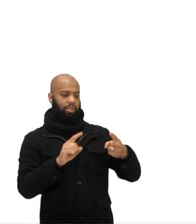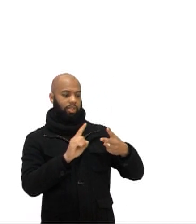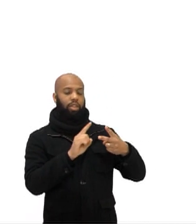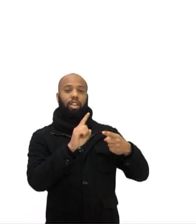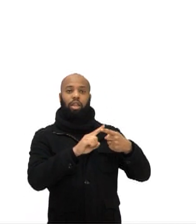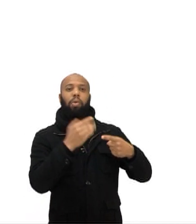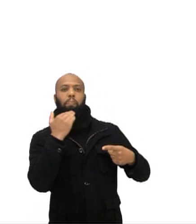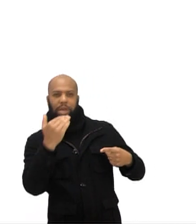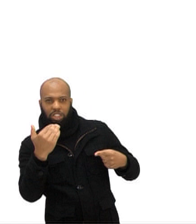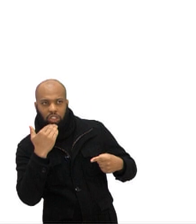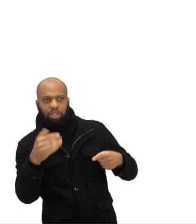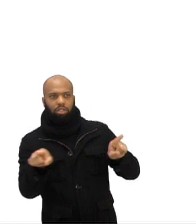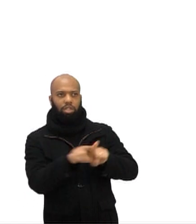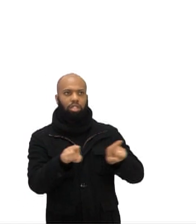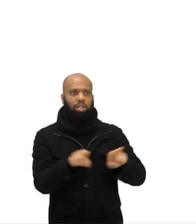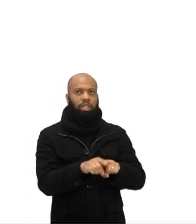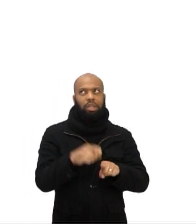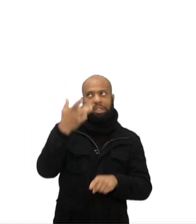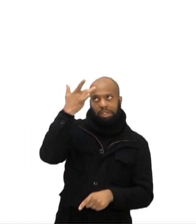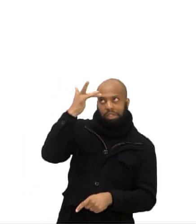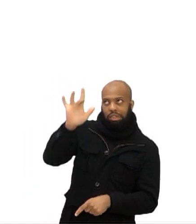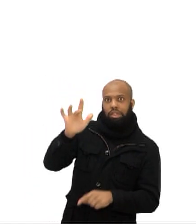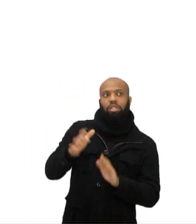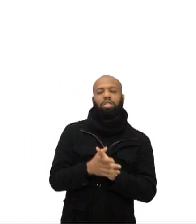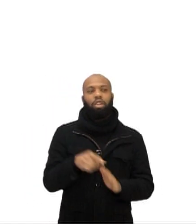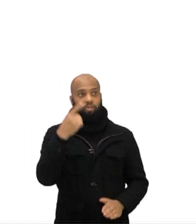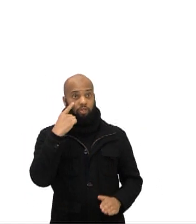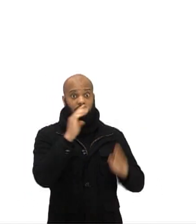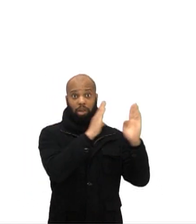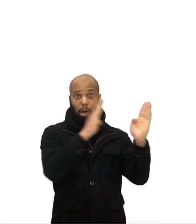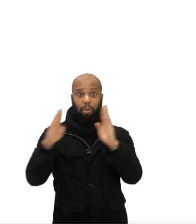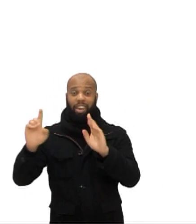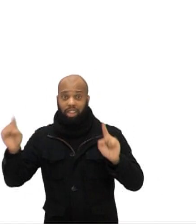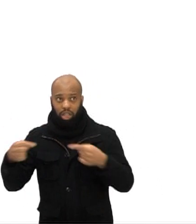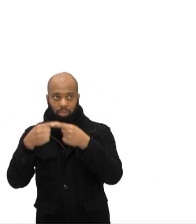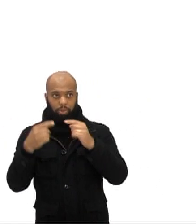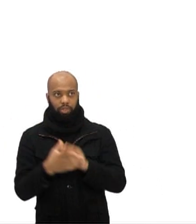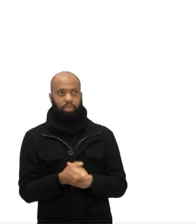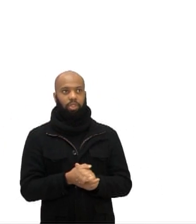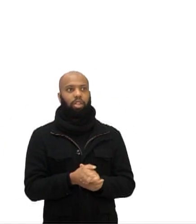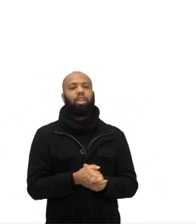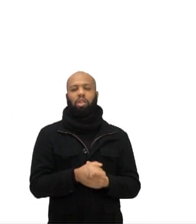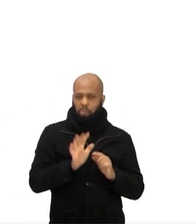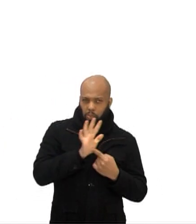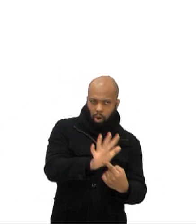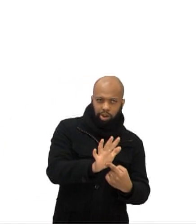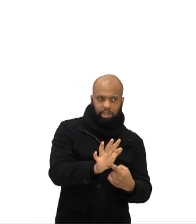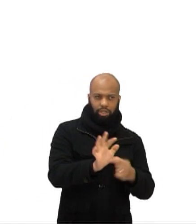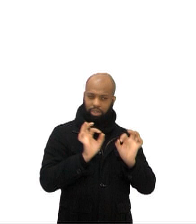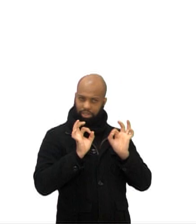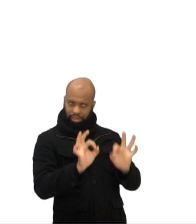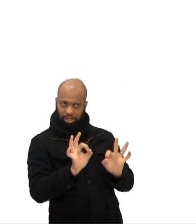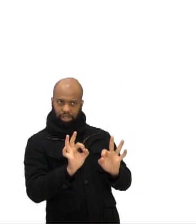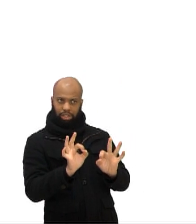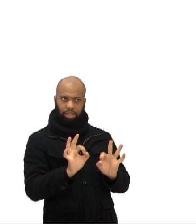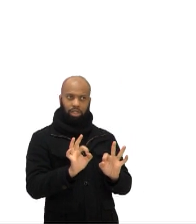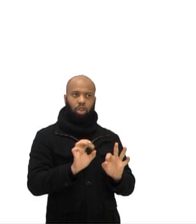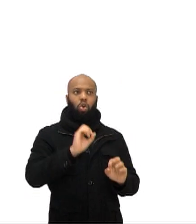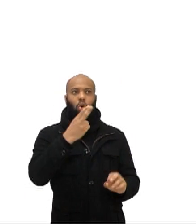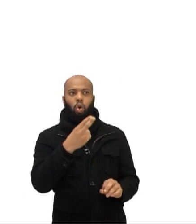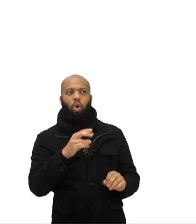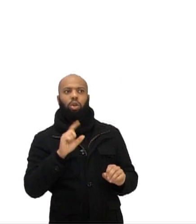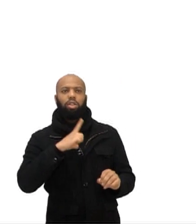e incerteza. Então, eu tenho essa ordem aqui, indicativo, subjuntivo e imperativo. Ele expressa isso aqui, ou